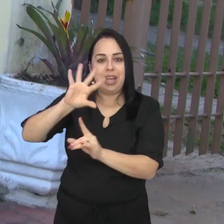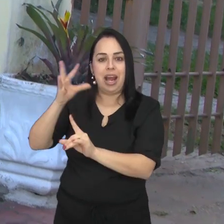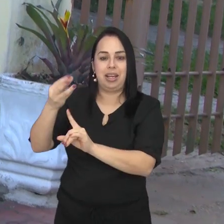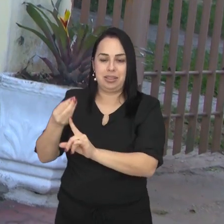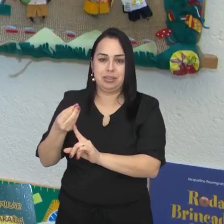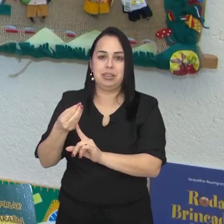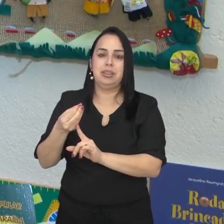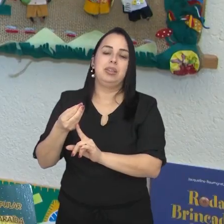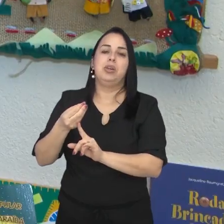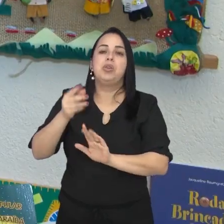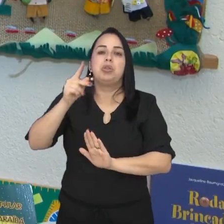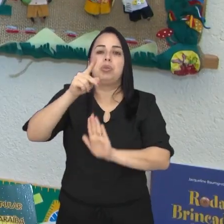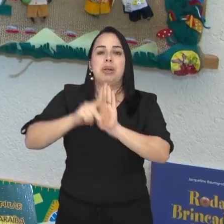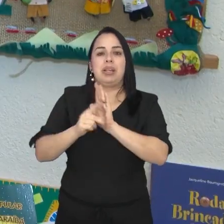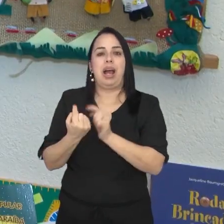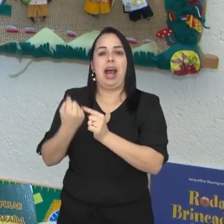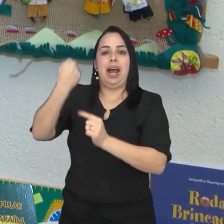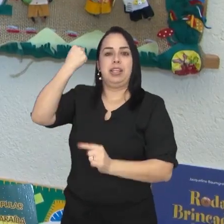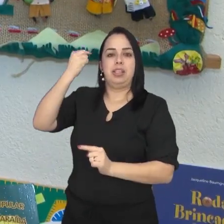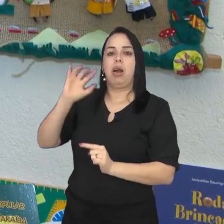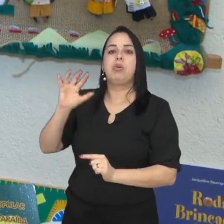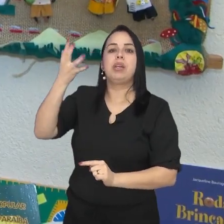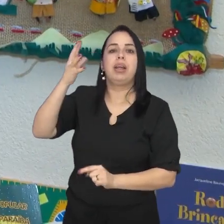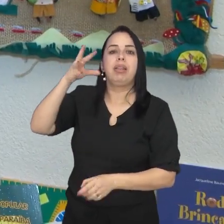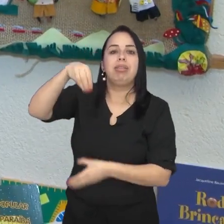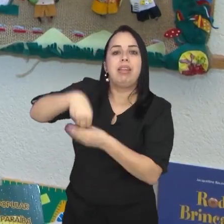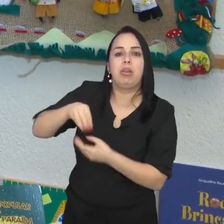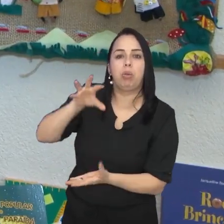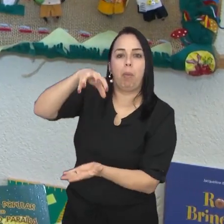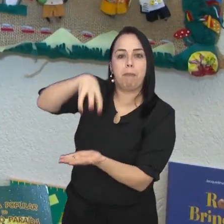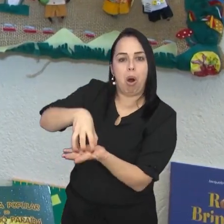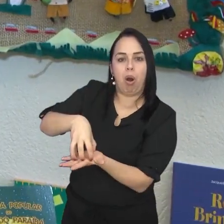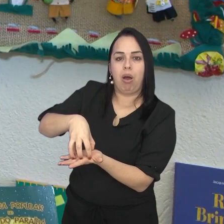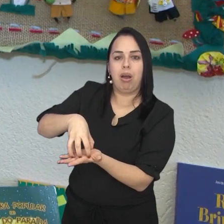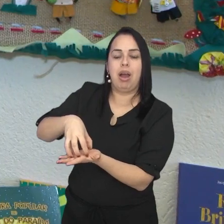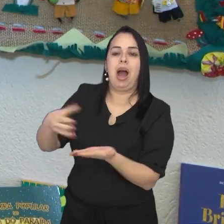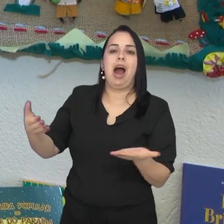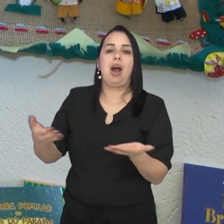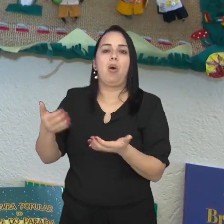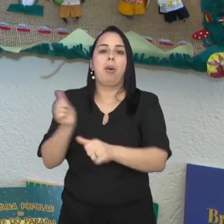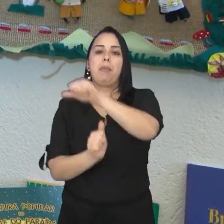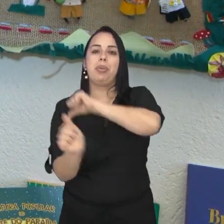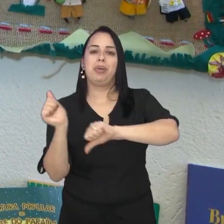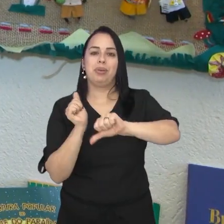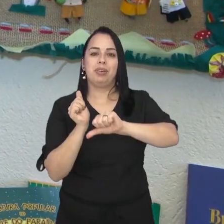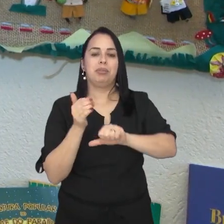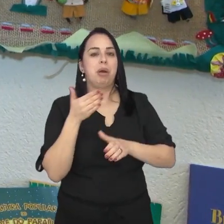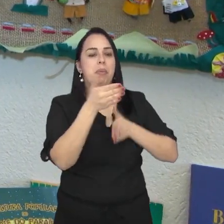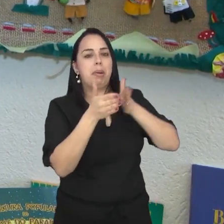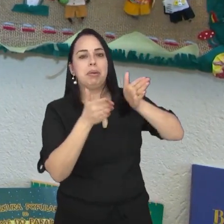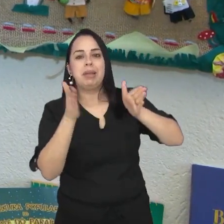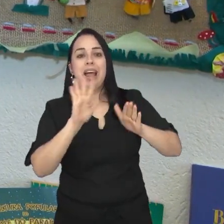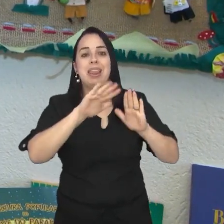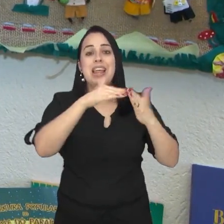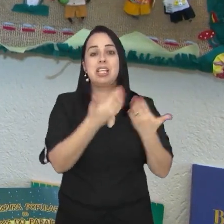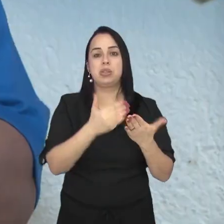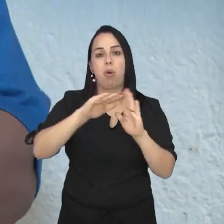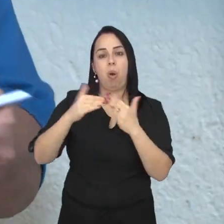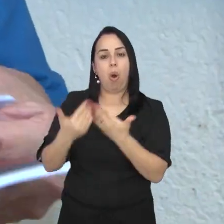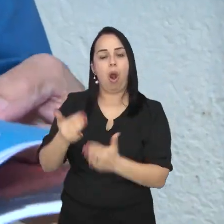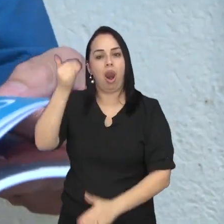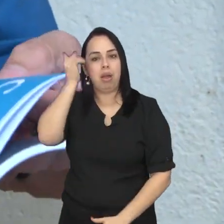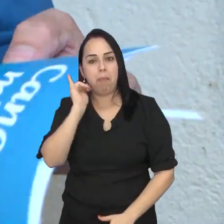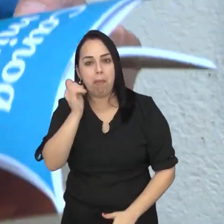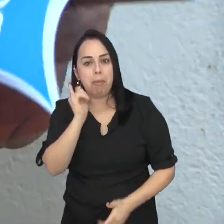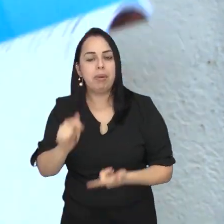à arte. Um desses programas, que antes acontecia somente na unidade, passou a percorrer as escolas da cidade